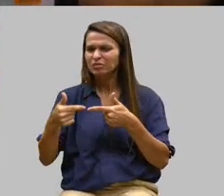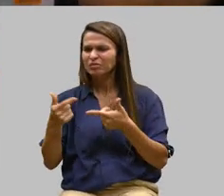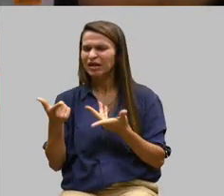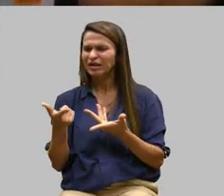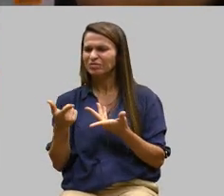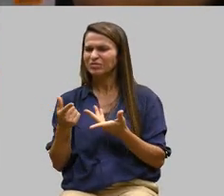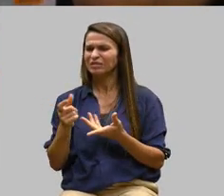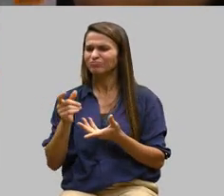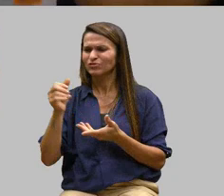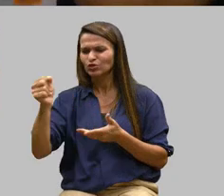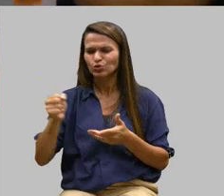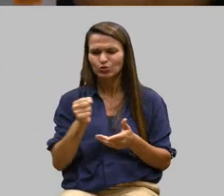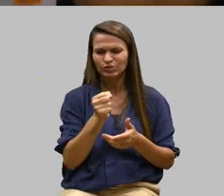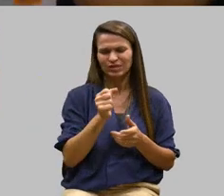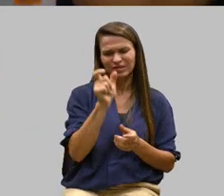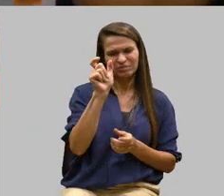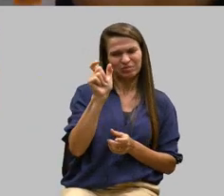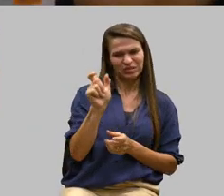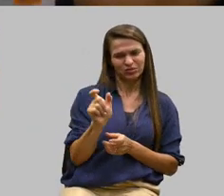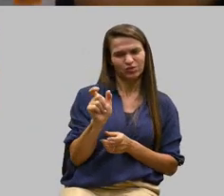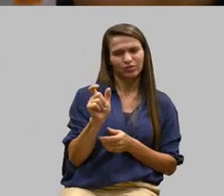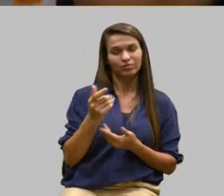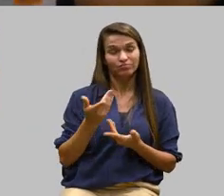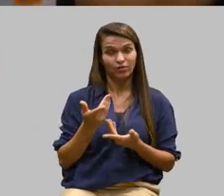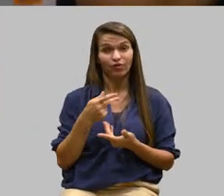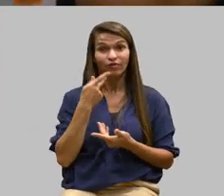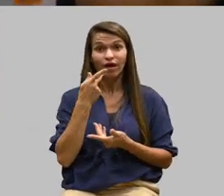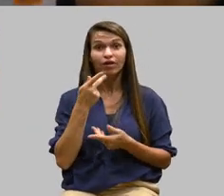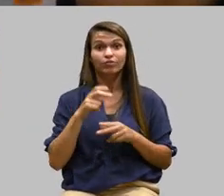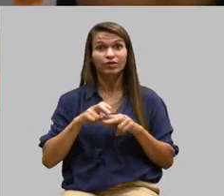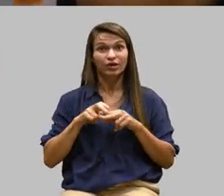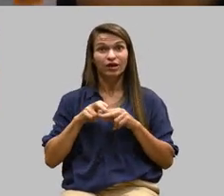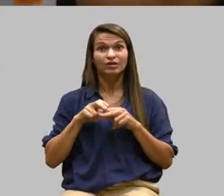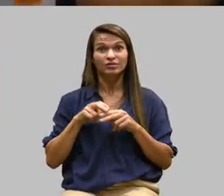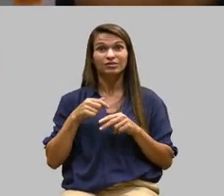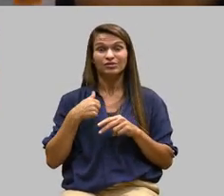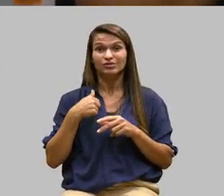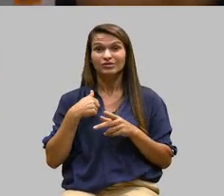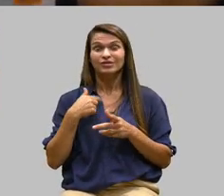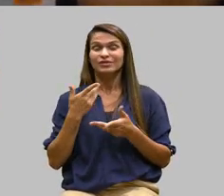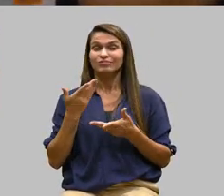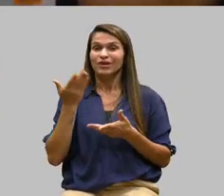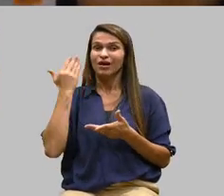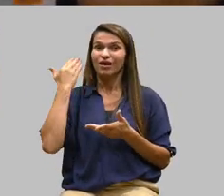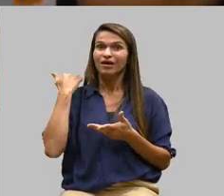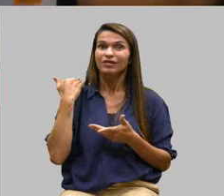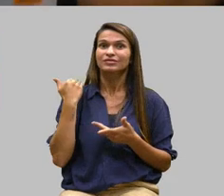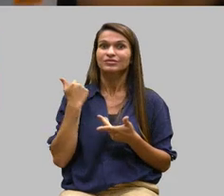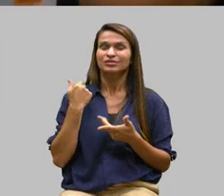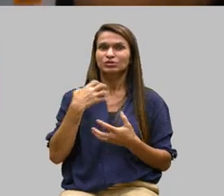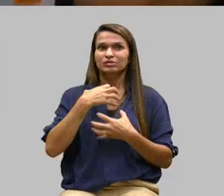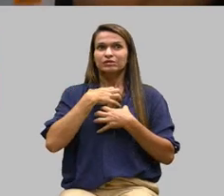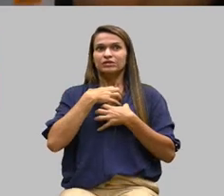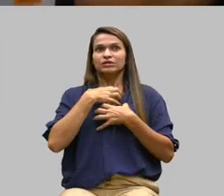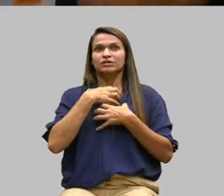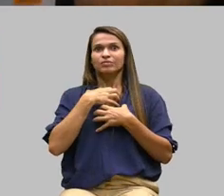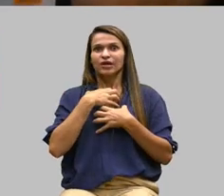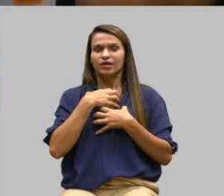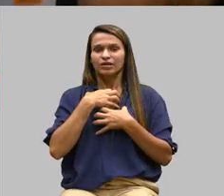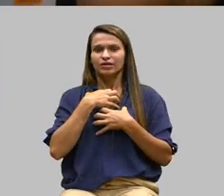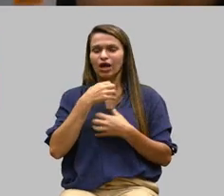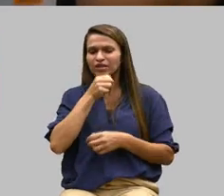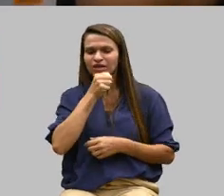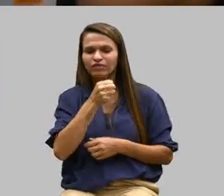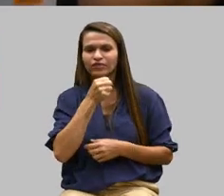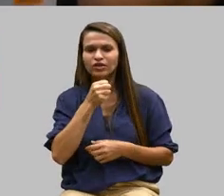essa pessoa e eu falo isso gente porque eu também já procurei emprego Eu também senti na pele na entrevista